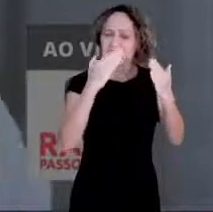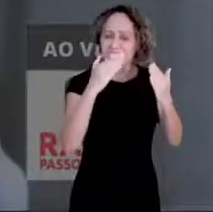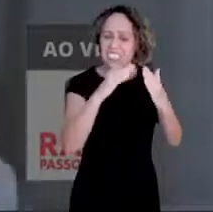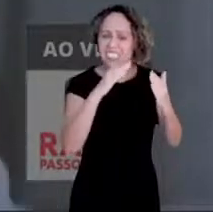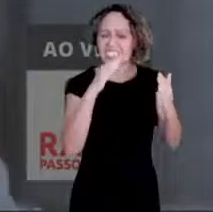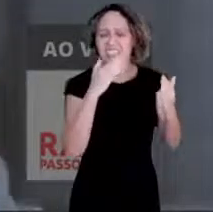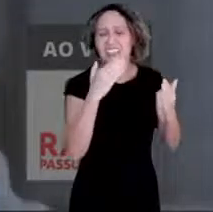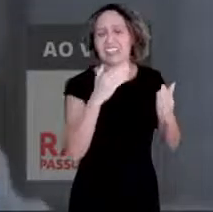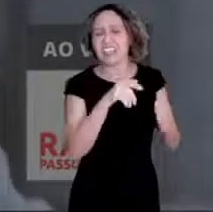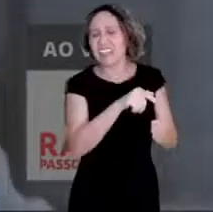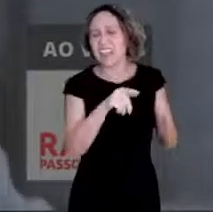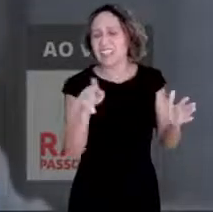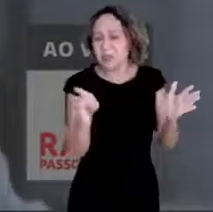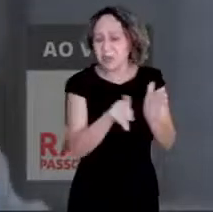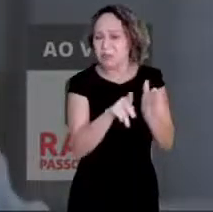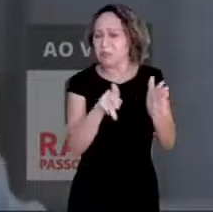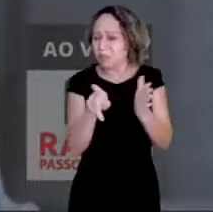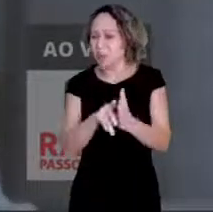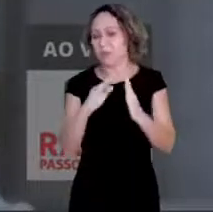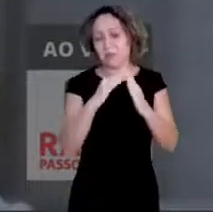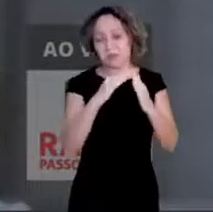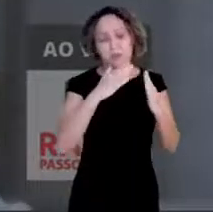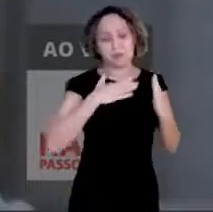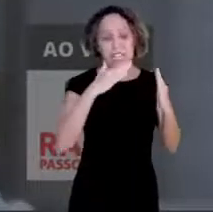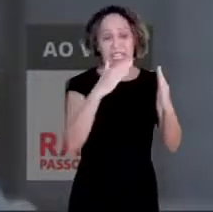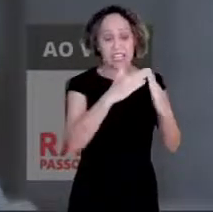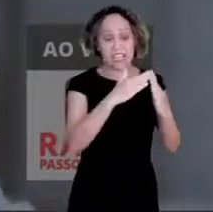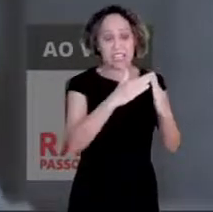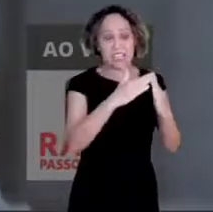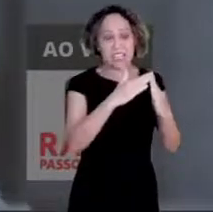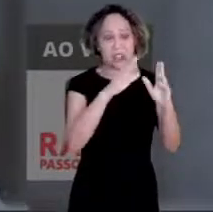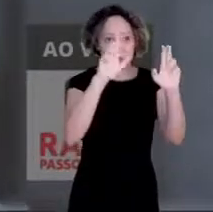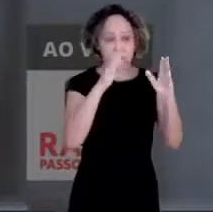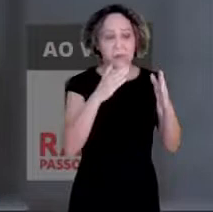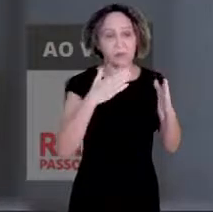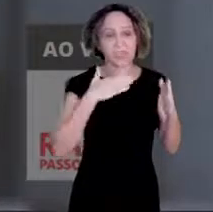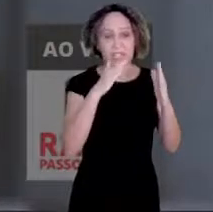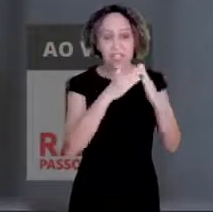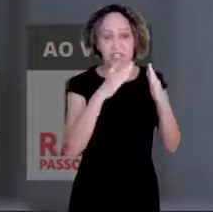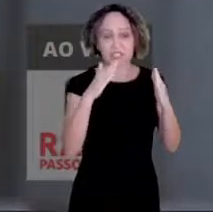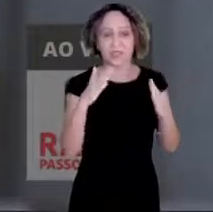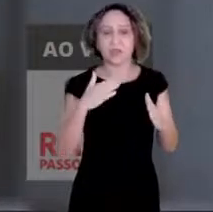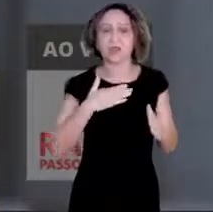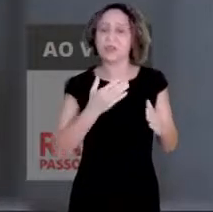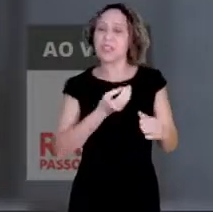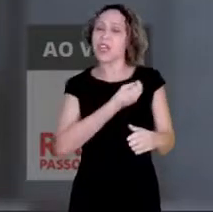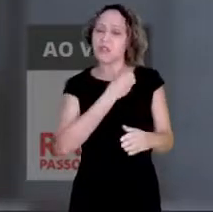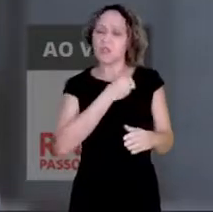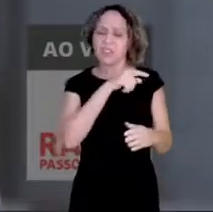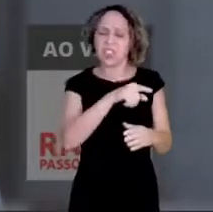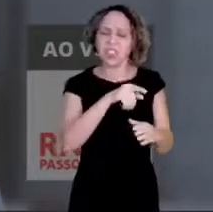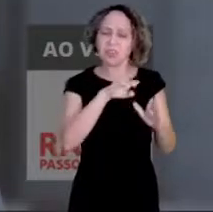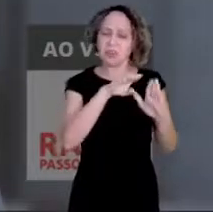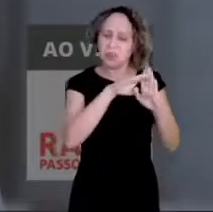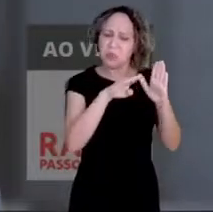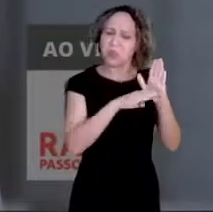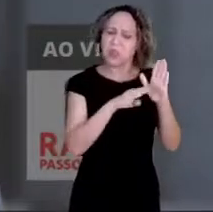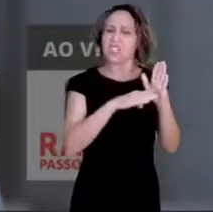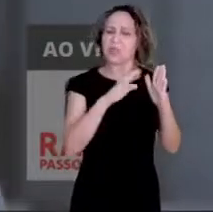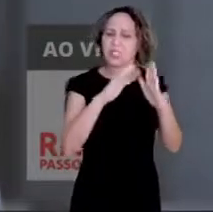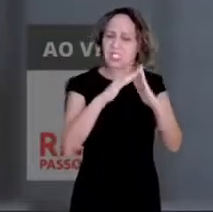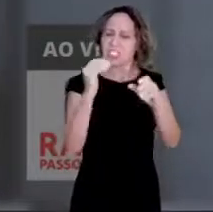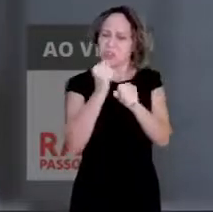haja uma reação da sociedade se manifestando publicamente. É preciso pressionar os